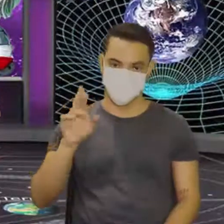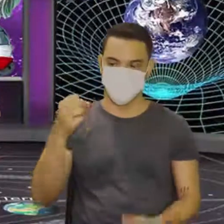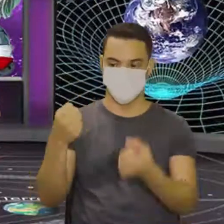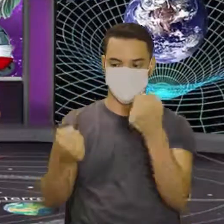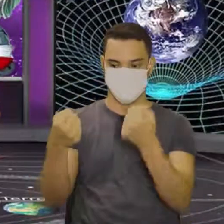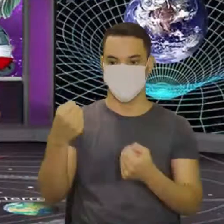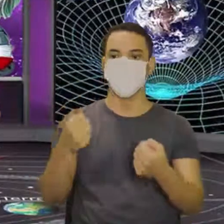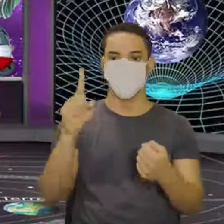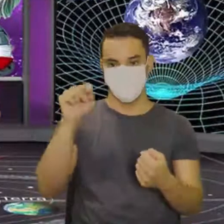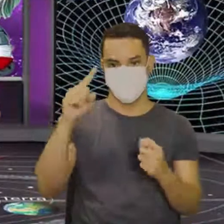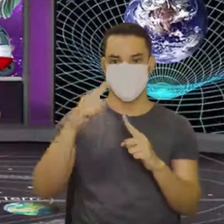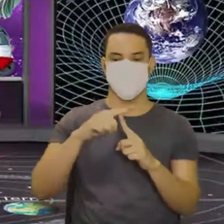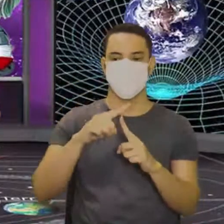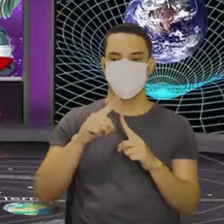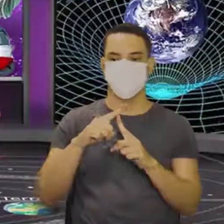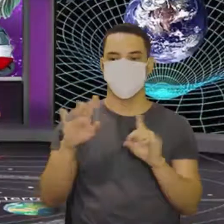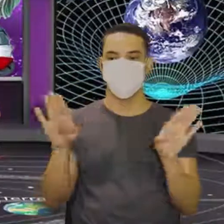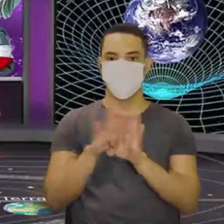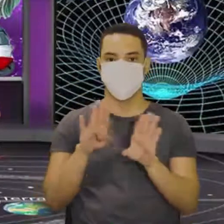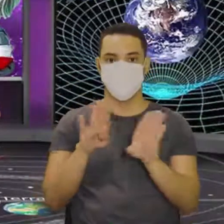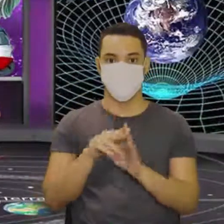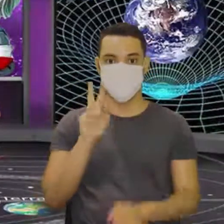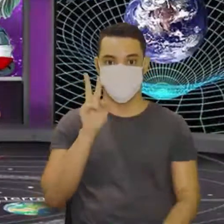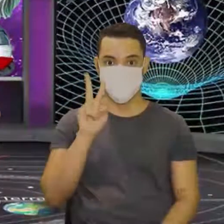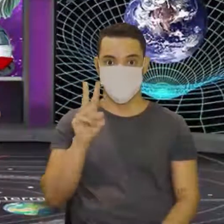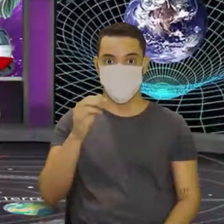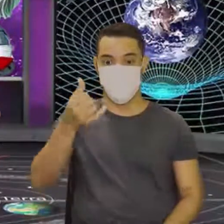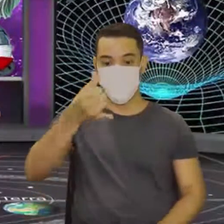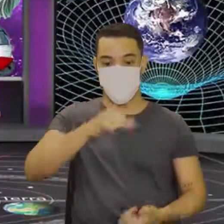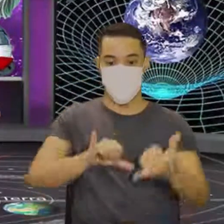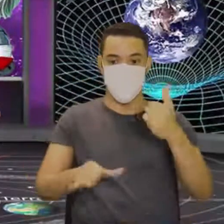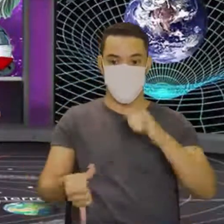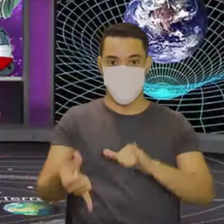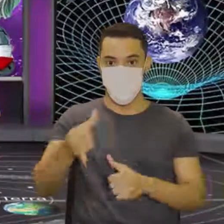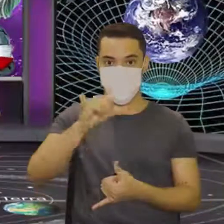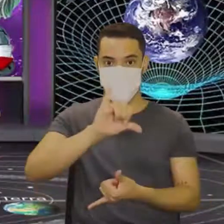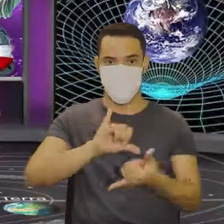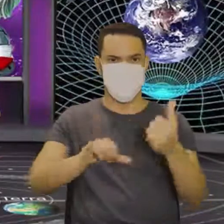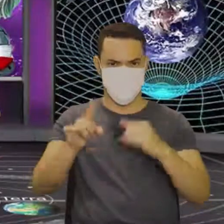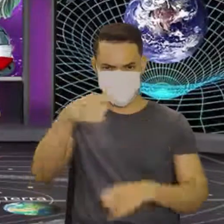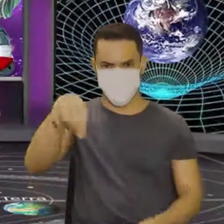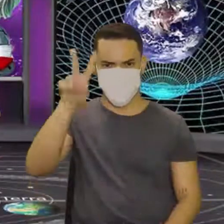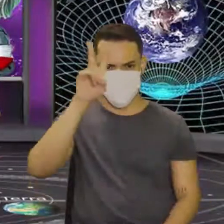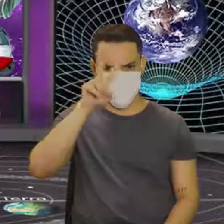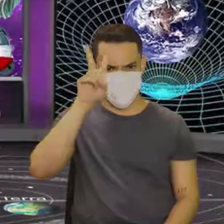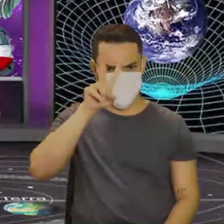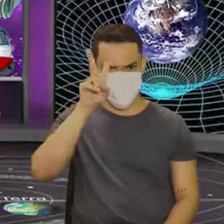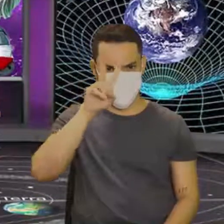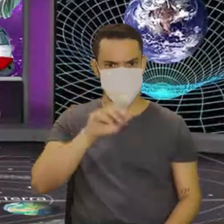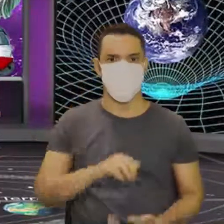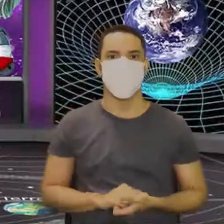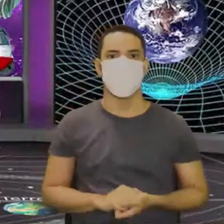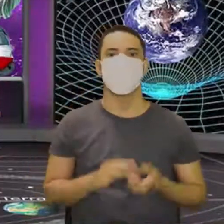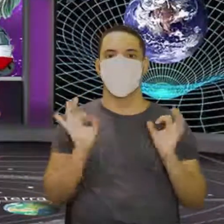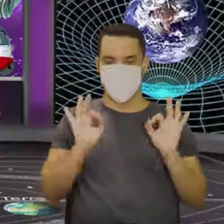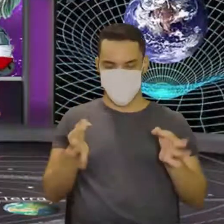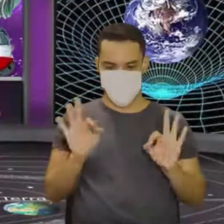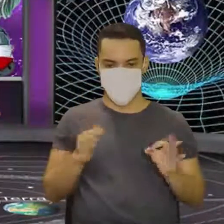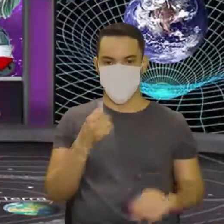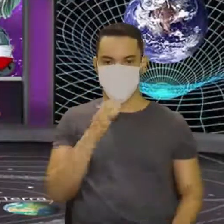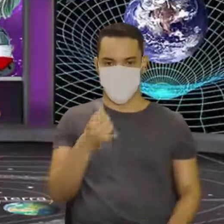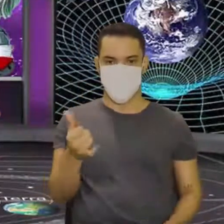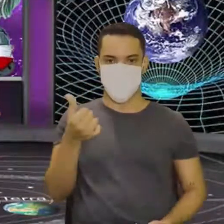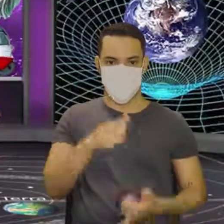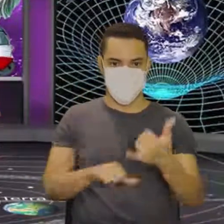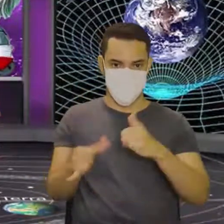né? Nós vimos também gerador químico. Quem lembra lá do gerador químico? Exatamente, energia química